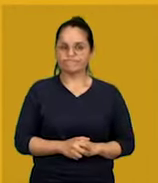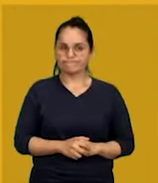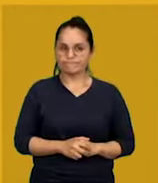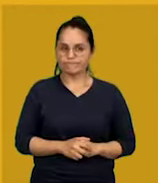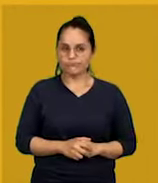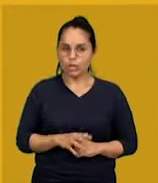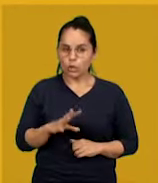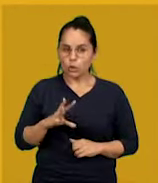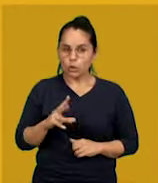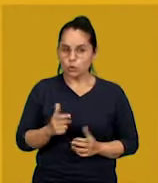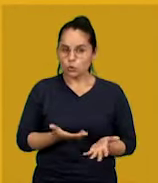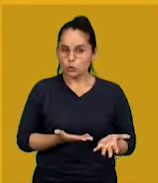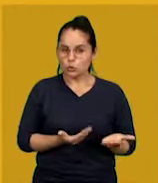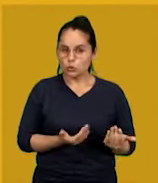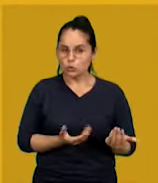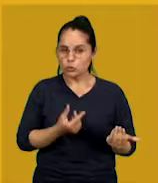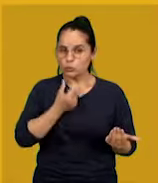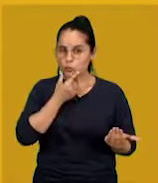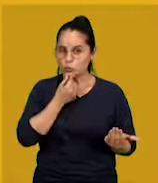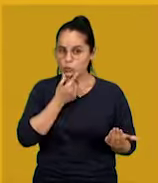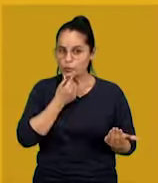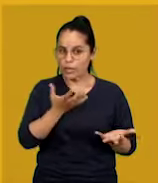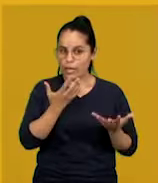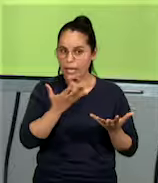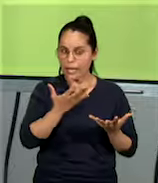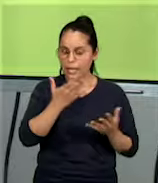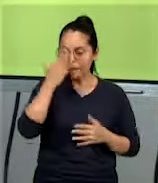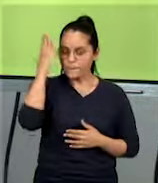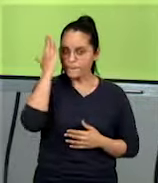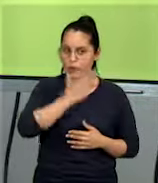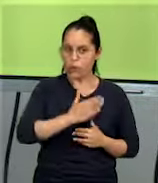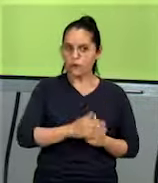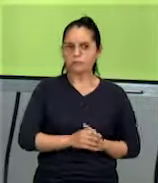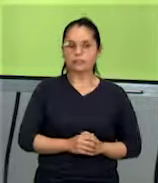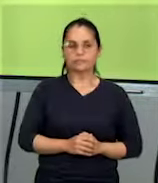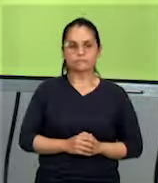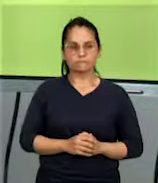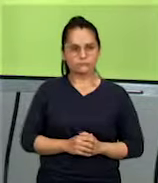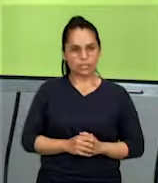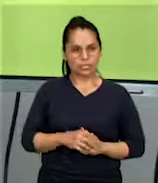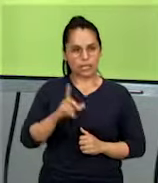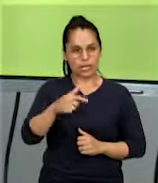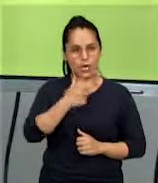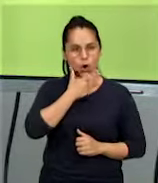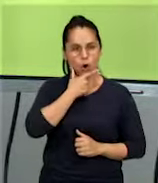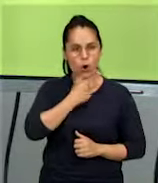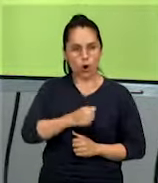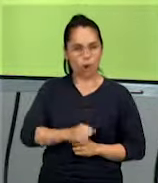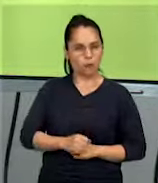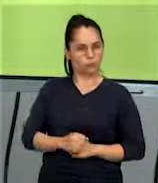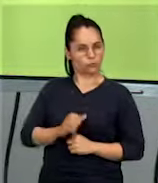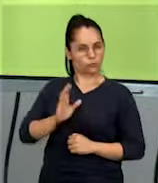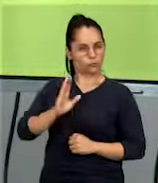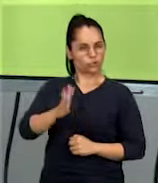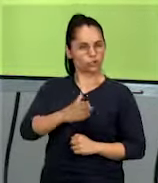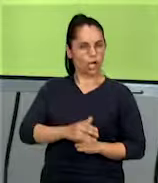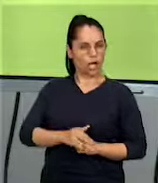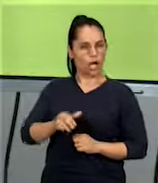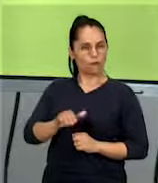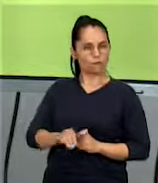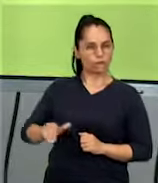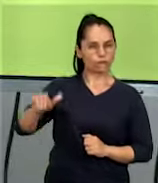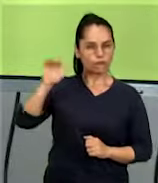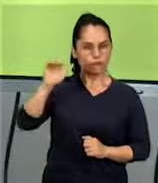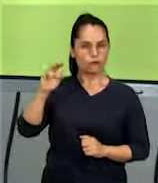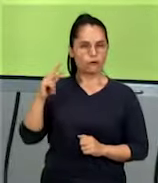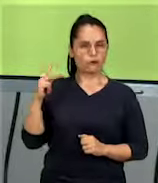Todo adolescente, quando ele quer provar que ele serve para ser um homem, para que ele tem valor, que